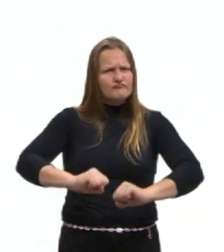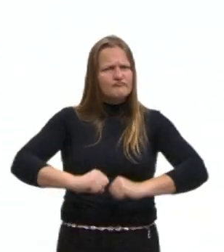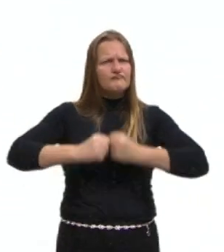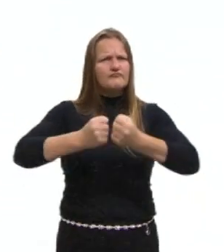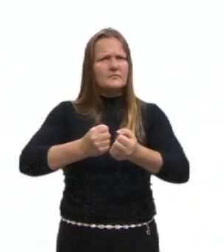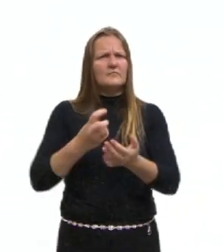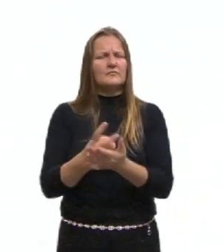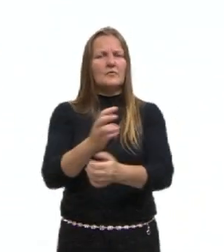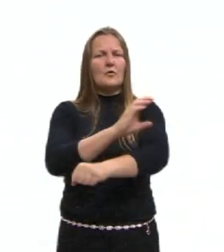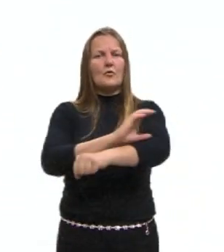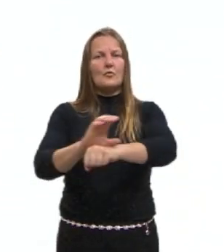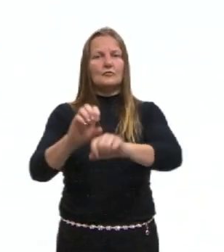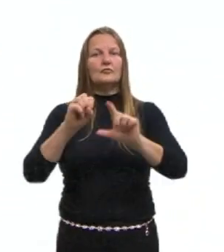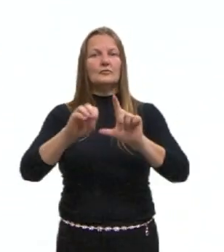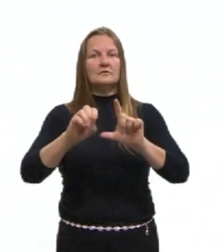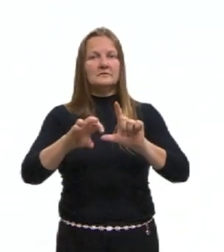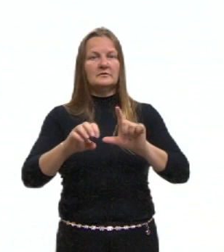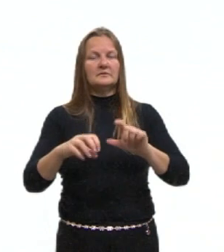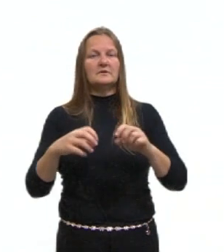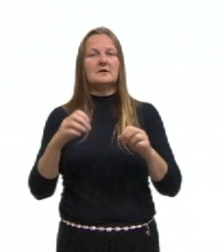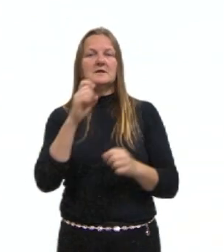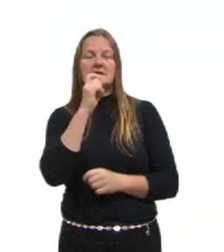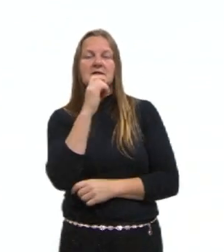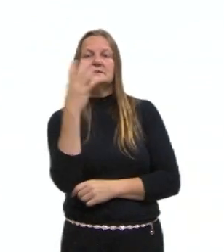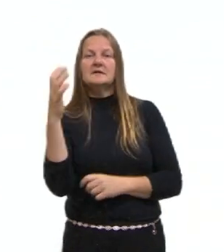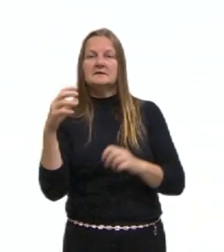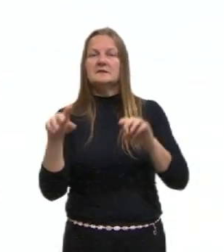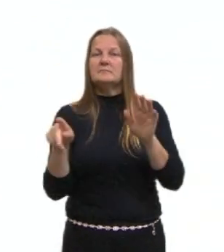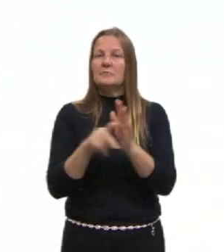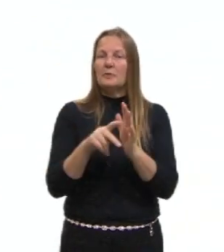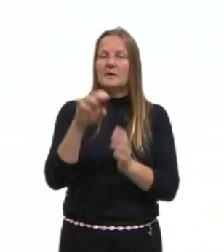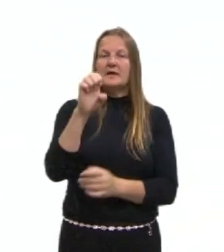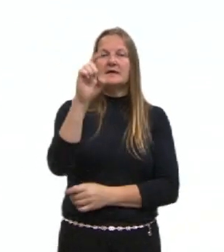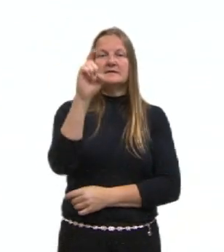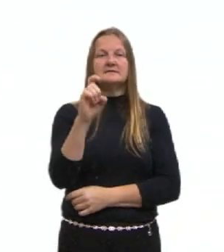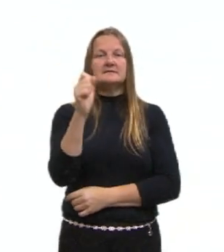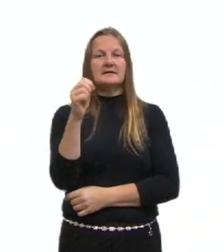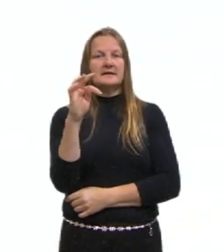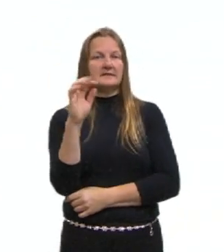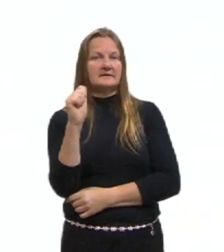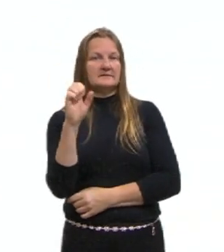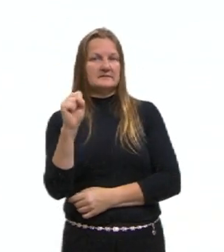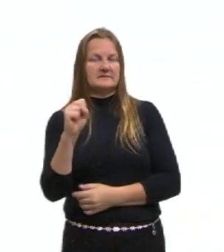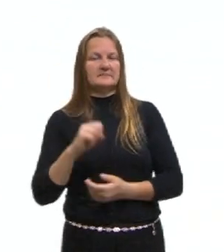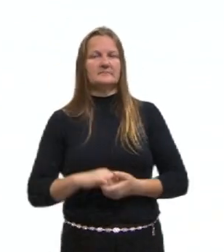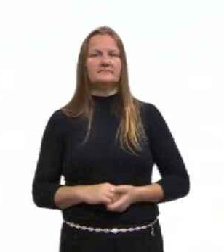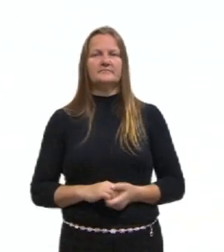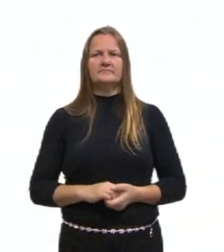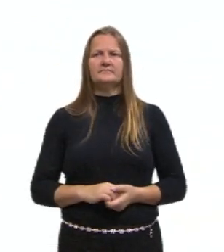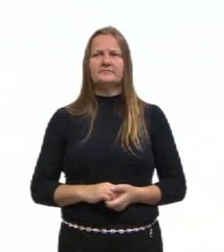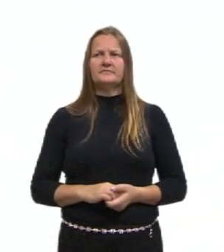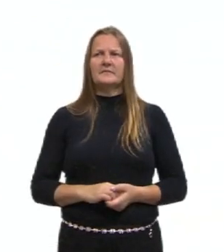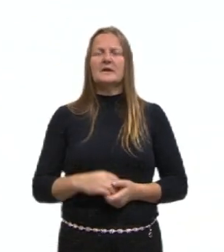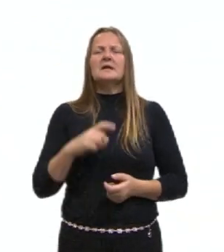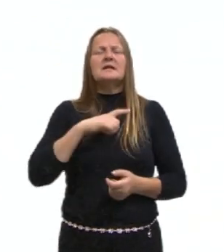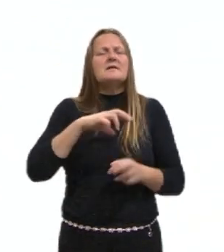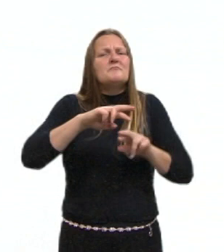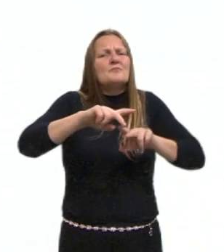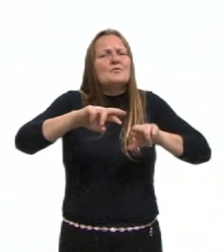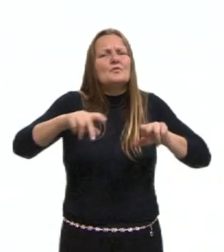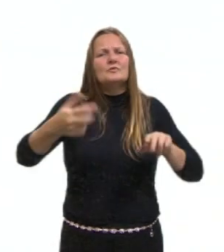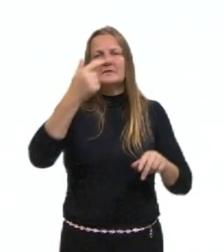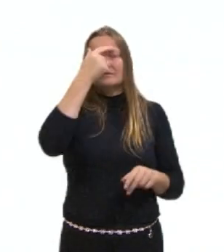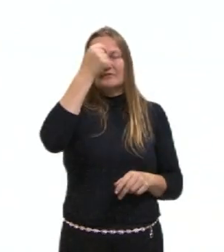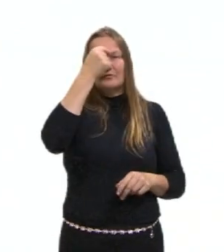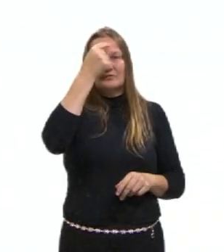em cursos de licenciatura em Ciências Exatas. Então, acontece, né, pessoal, infelizmente, em várias universidades a gente vê